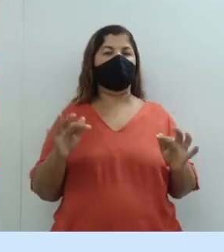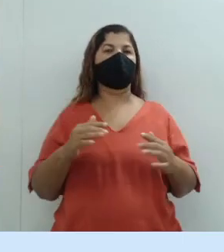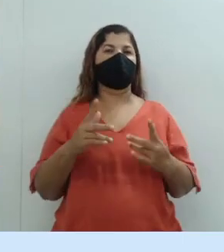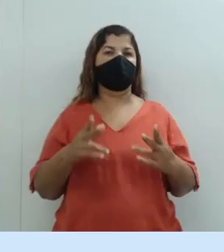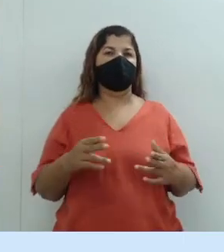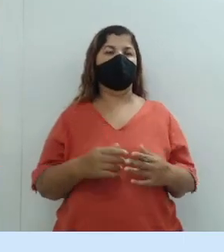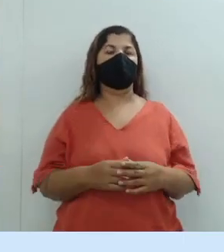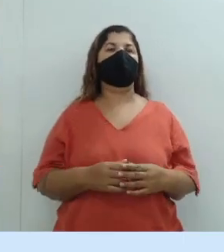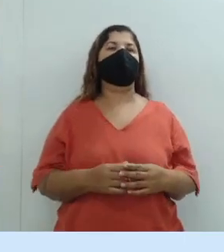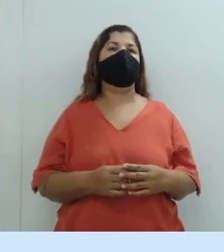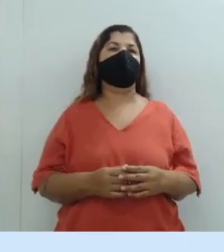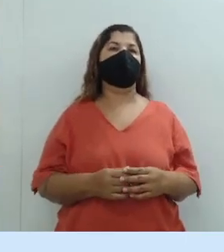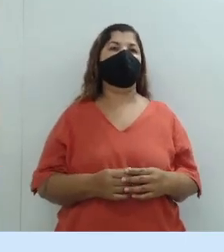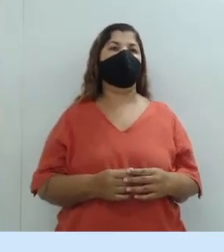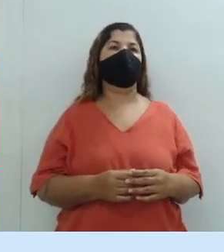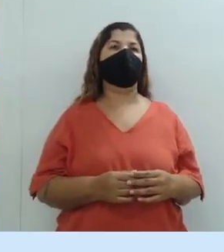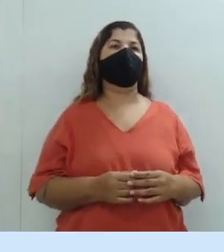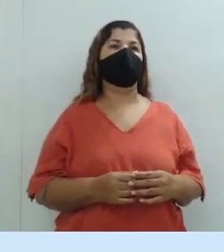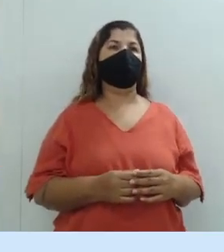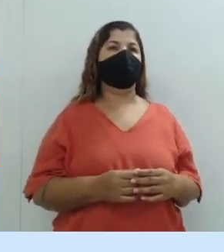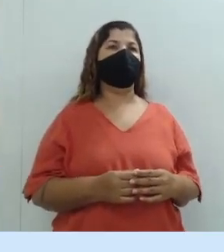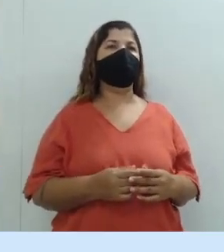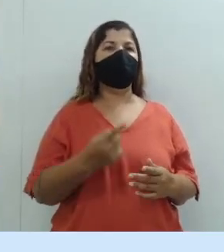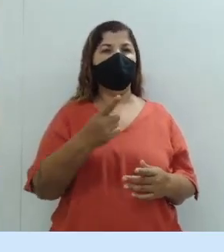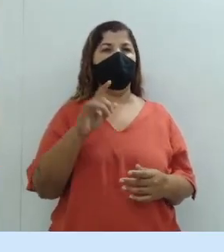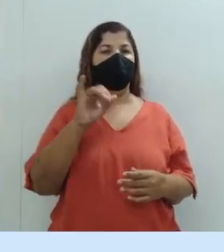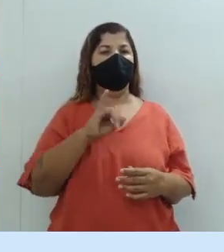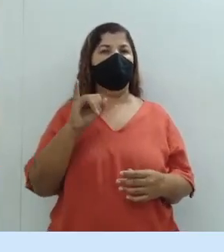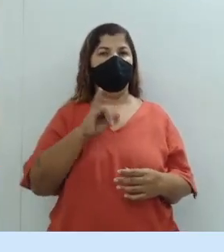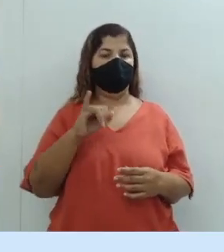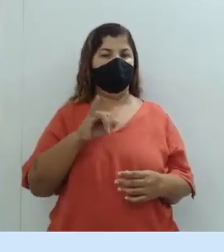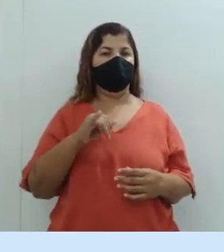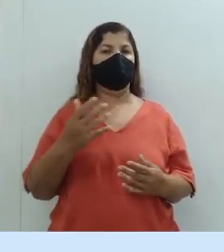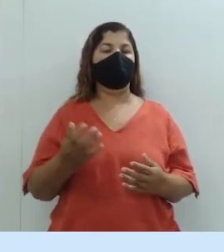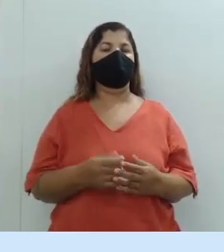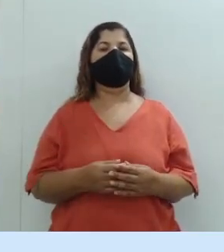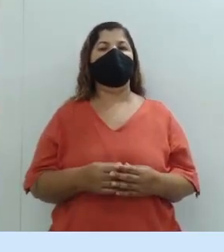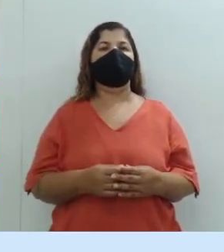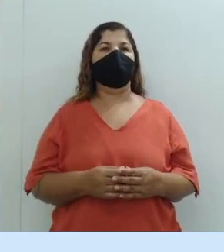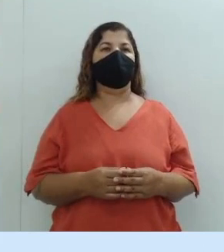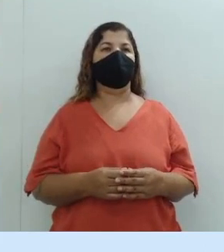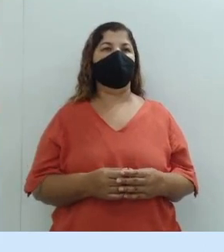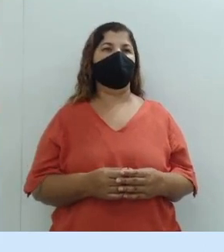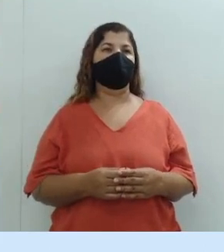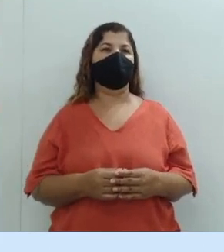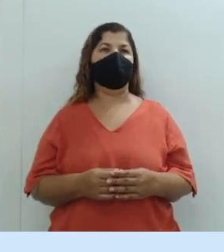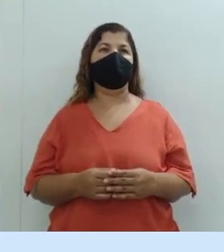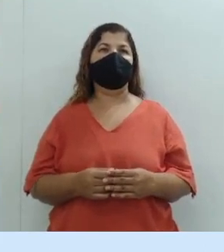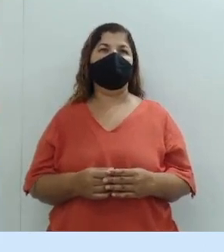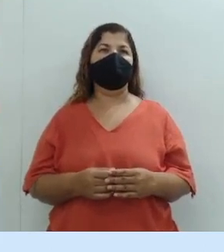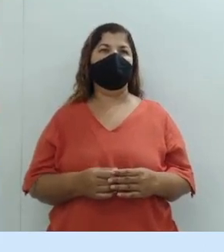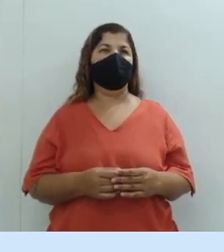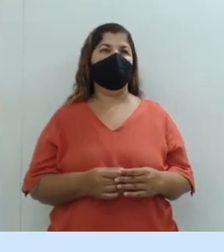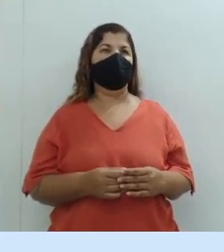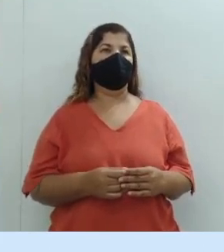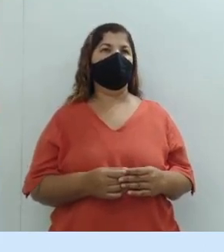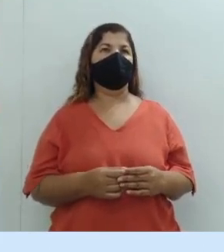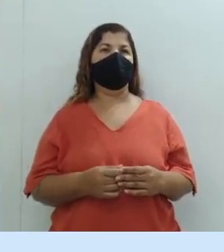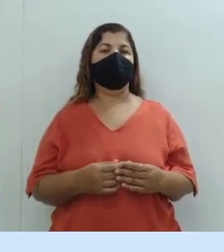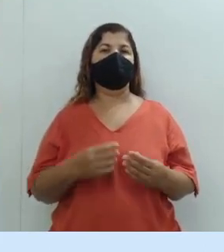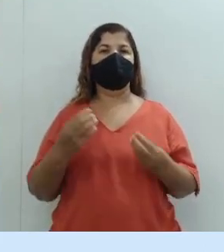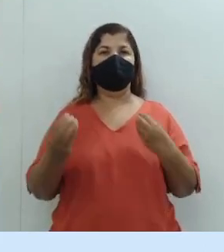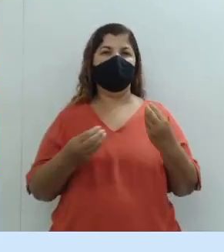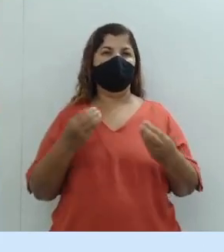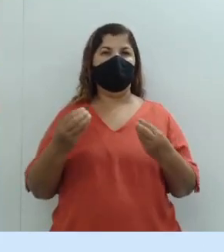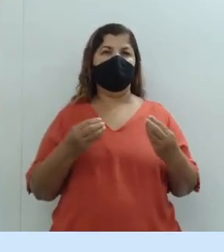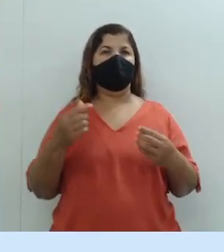elétrica, né? Então são formas úteis para a gente bastante importantes aí, né? Aí agora falando exatamente da